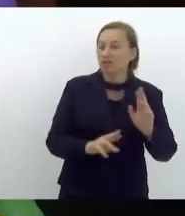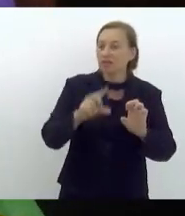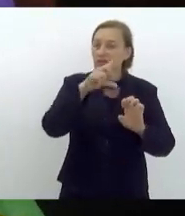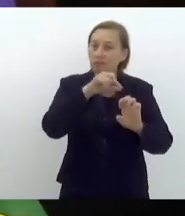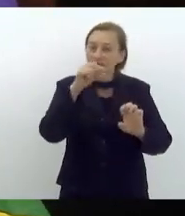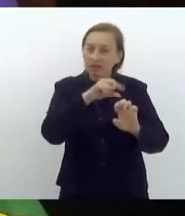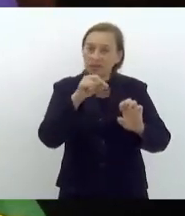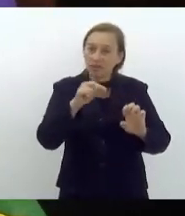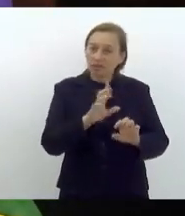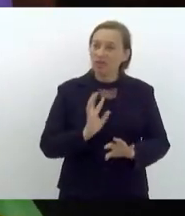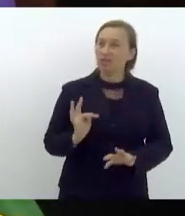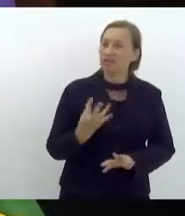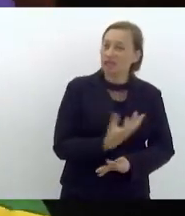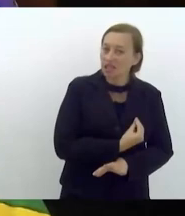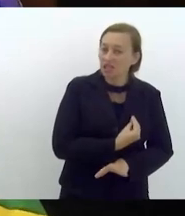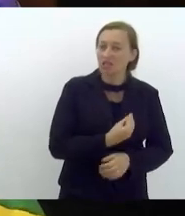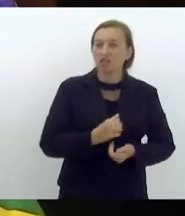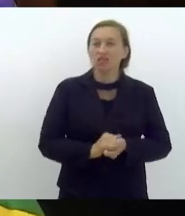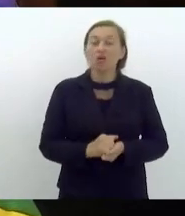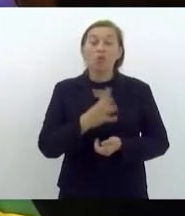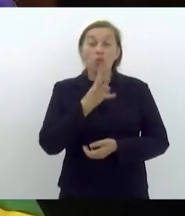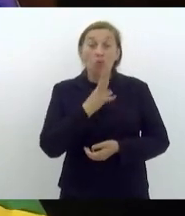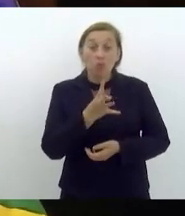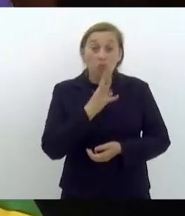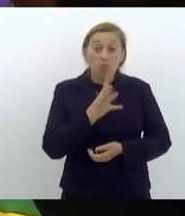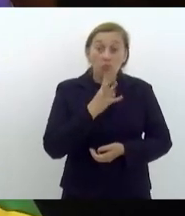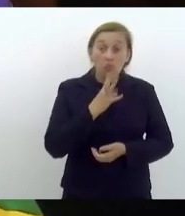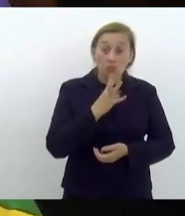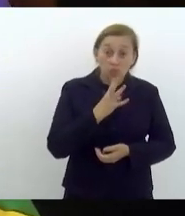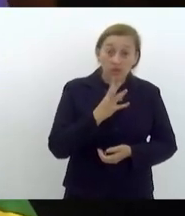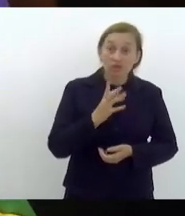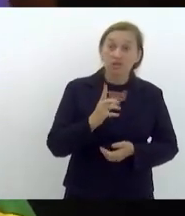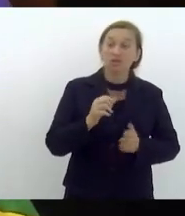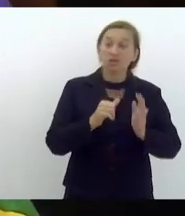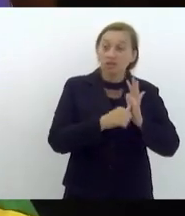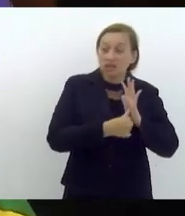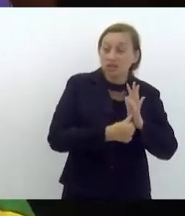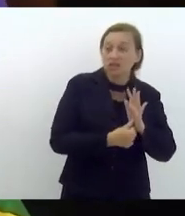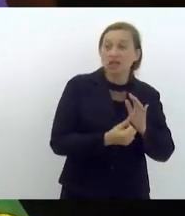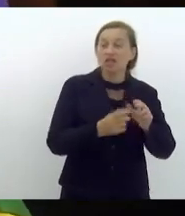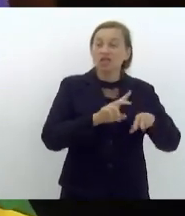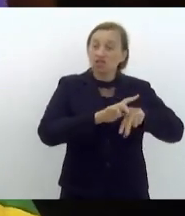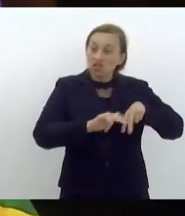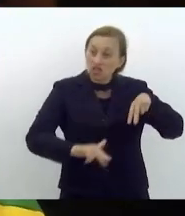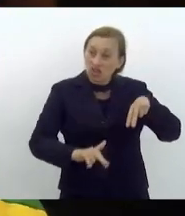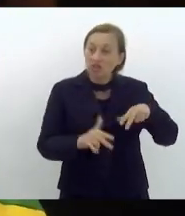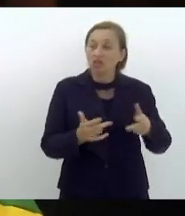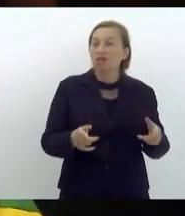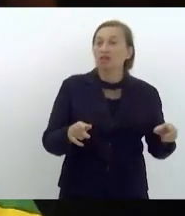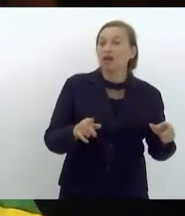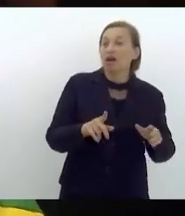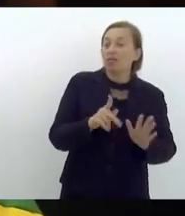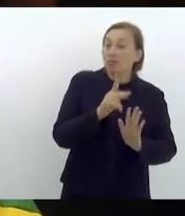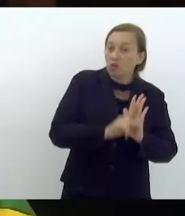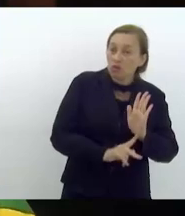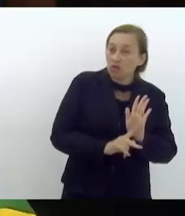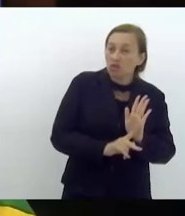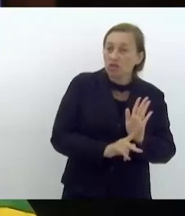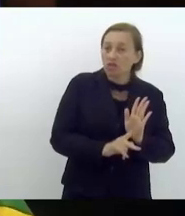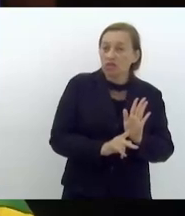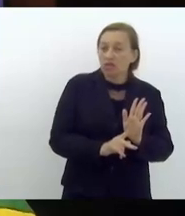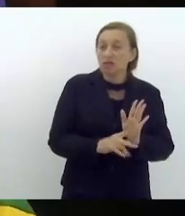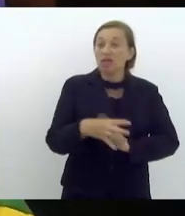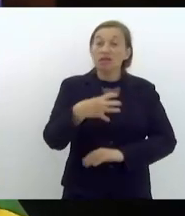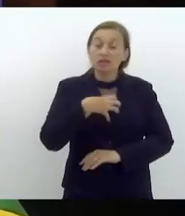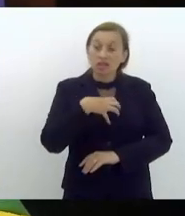trans com relação o reconhecimento da identidade de gênero com relação a projetos que fazem